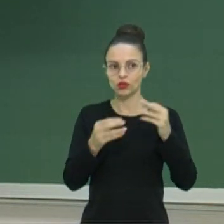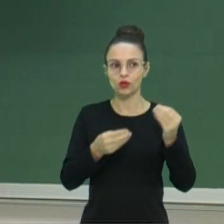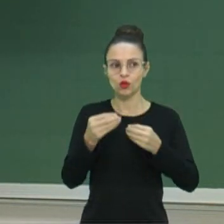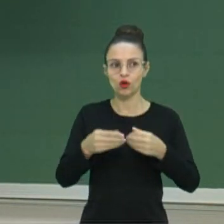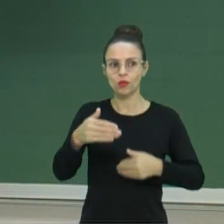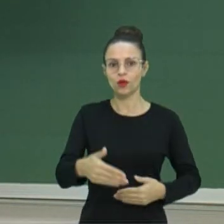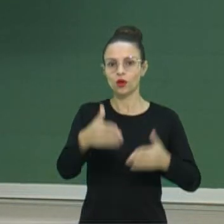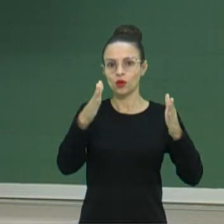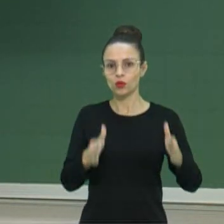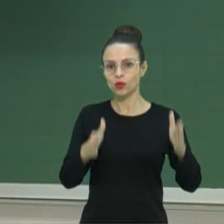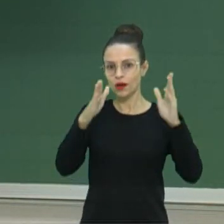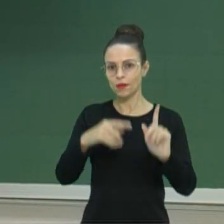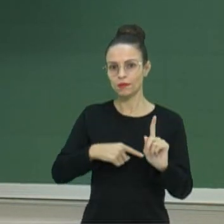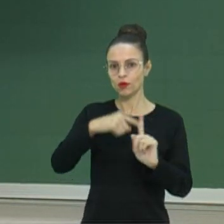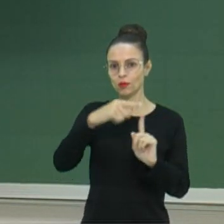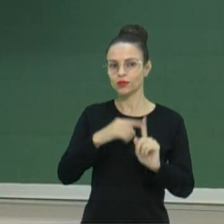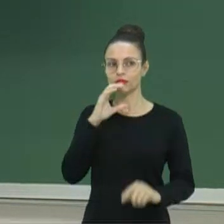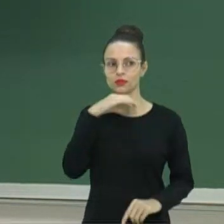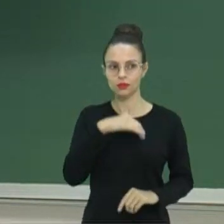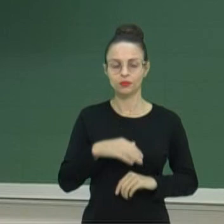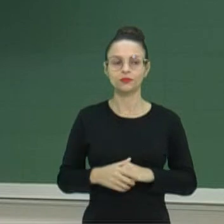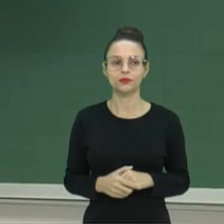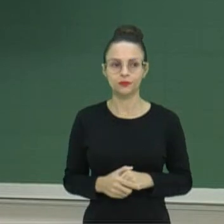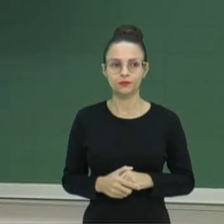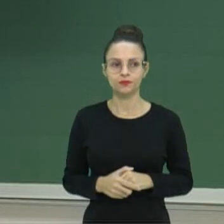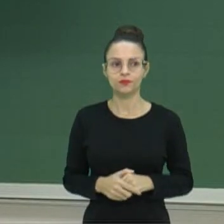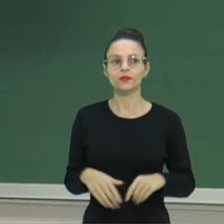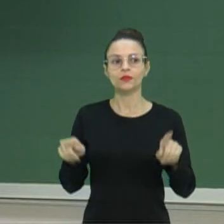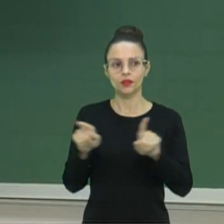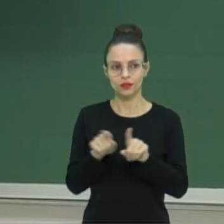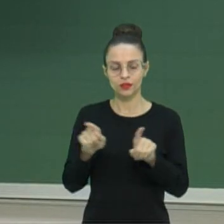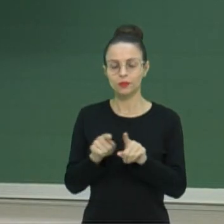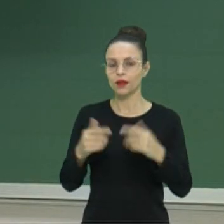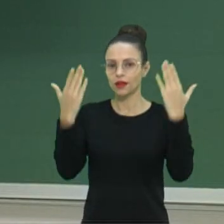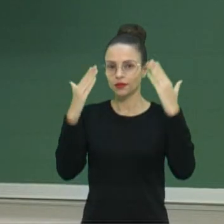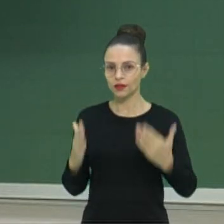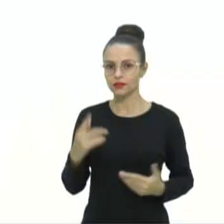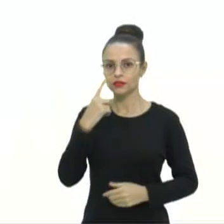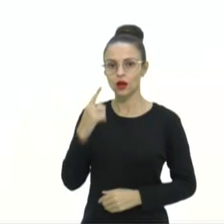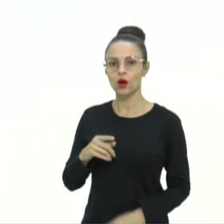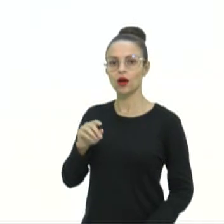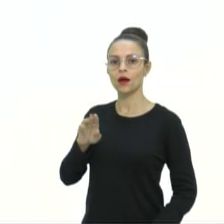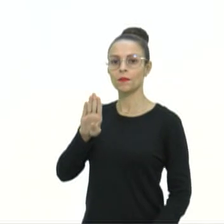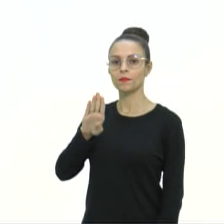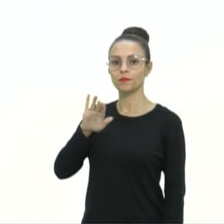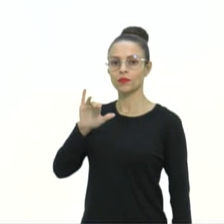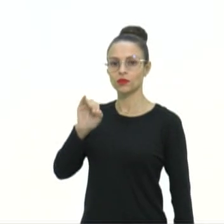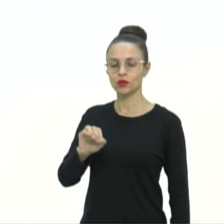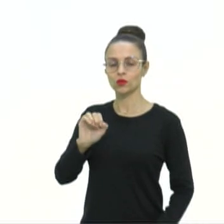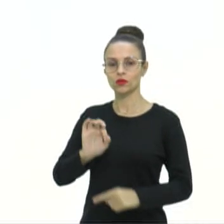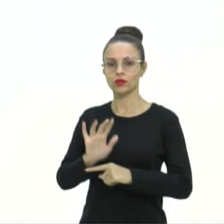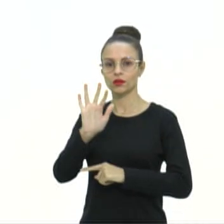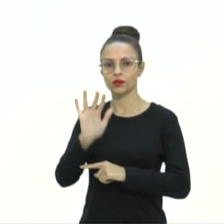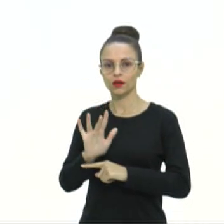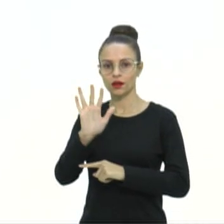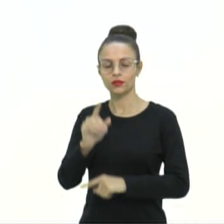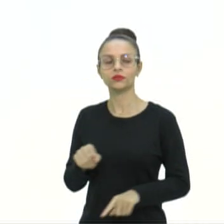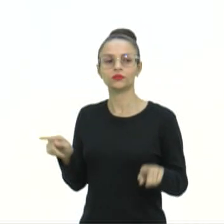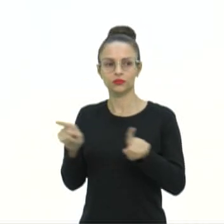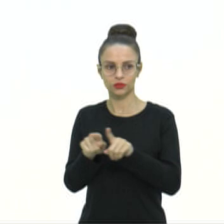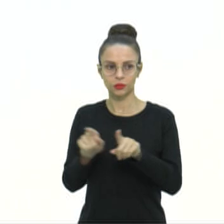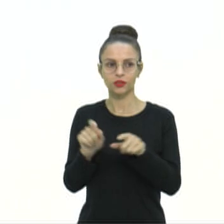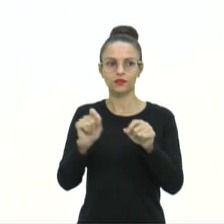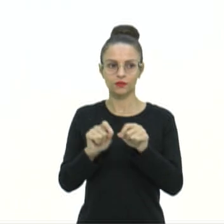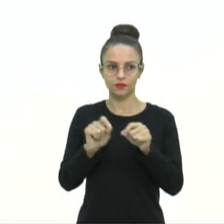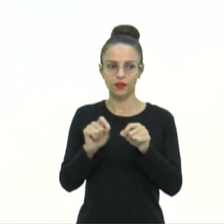uma usina térmica, certo? Da mesma forma, se você analisar, você tem biogás, certo? O biogás, ele também faz